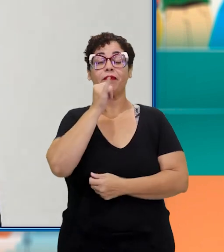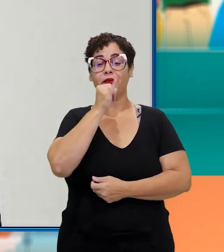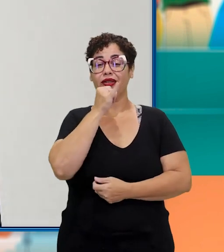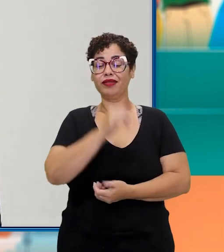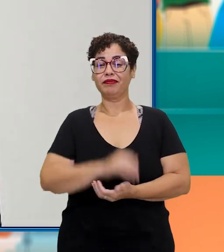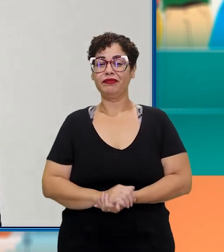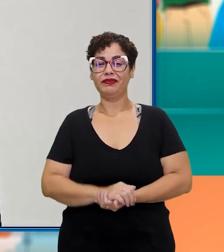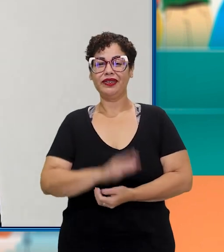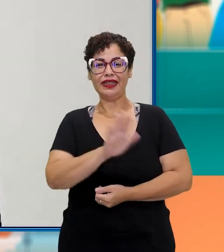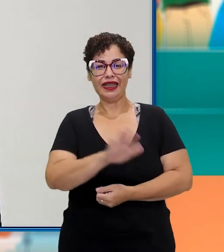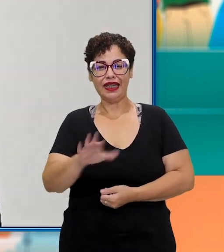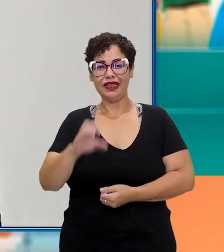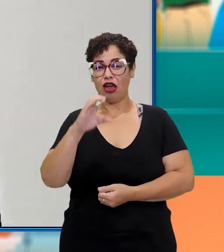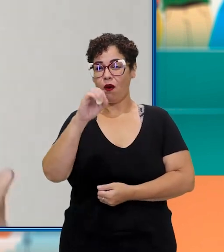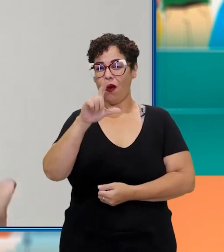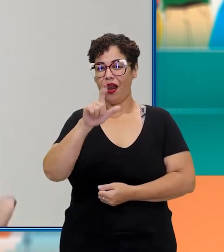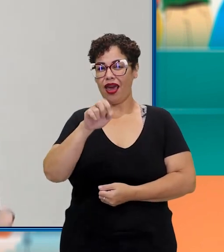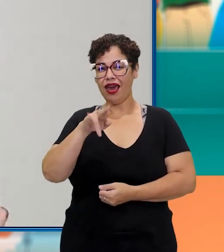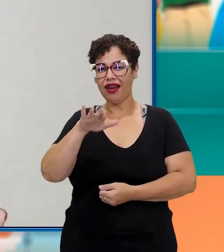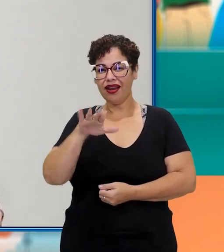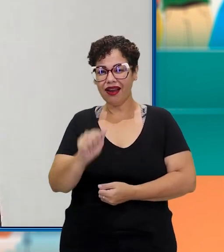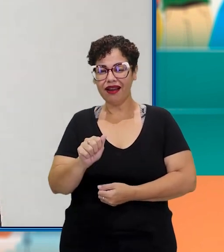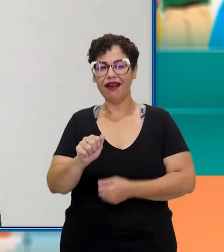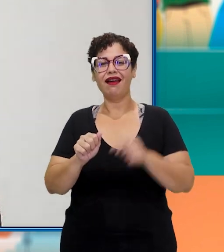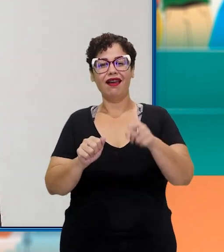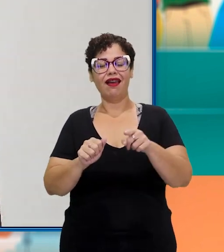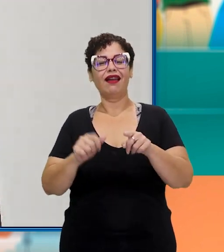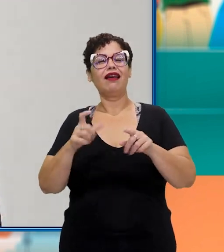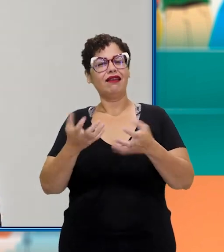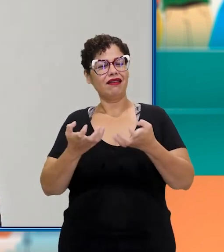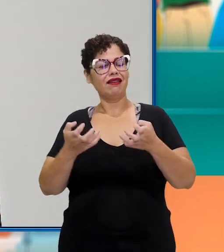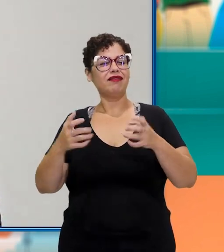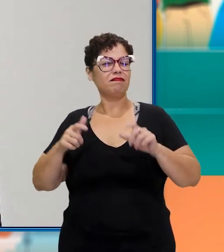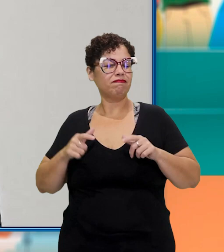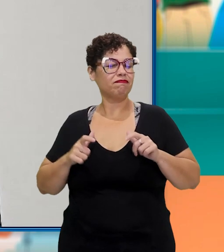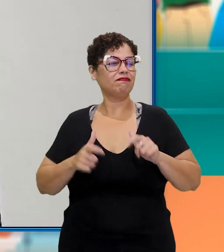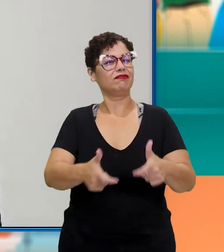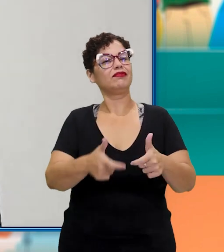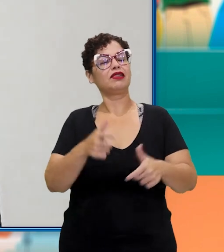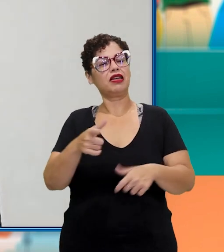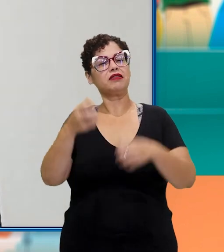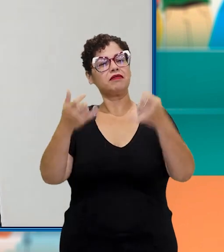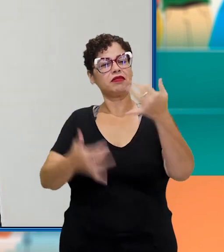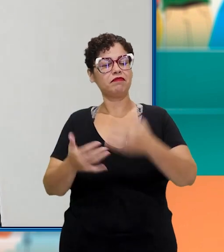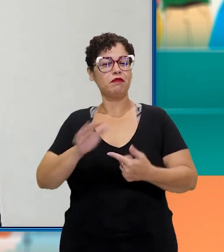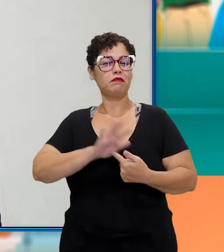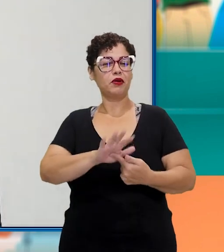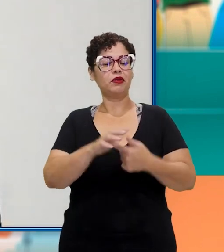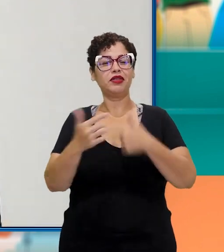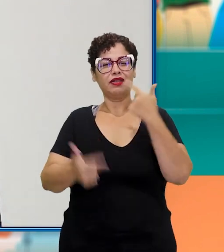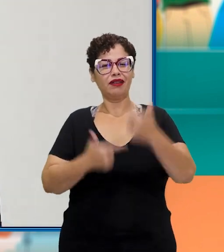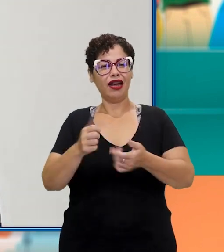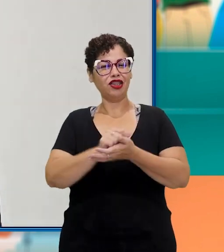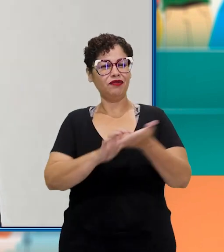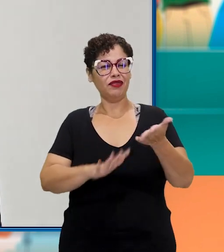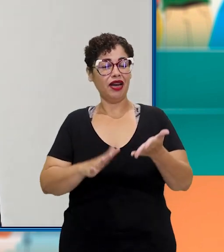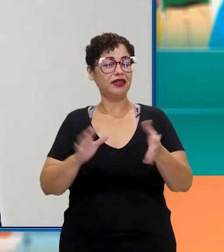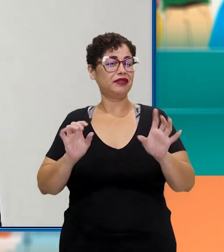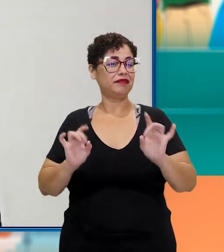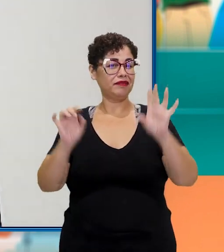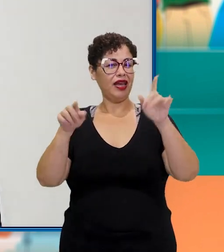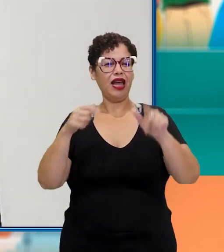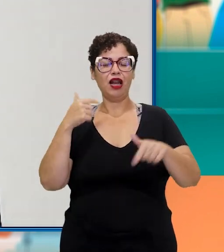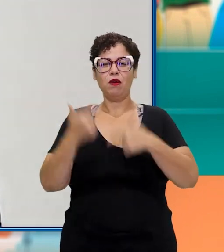Por exemplo, as crianças coléricas, elas se empenham de maneira exemplar numa tarefa